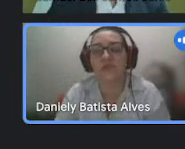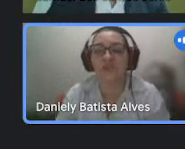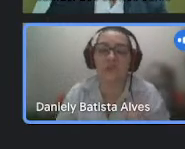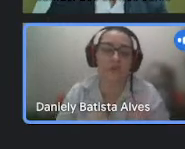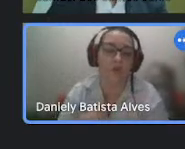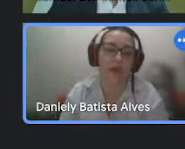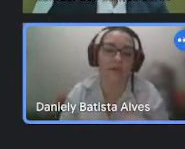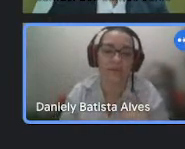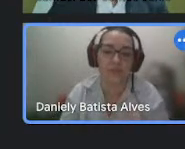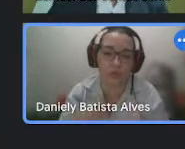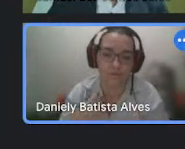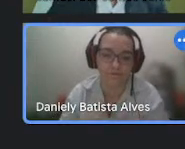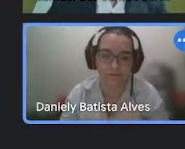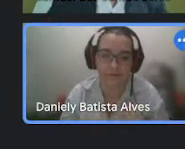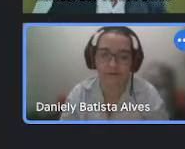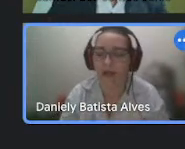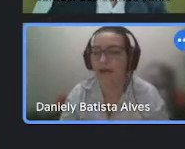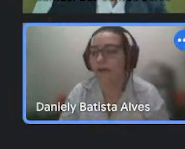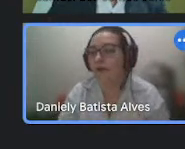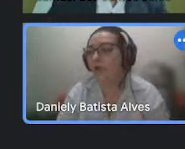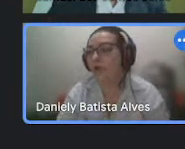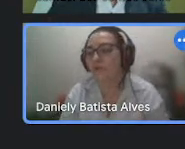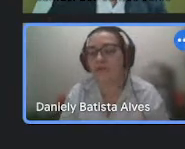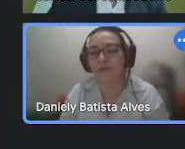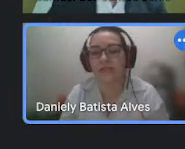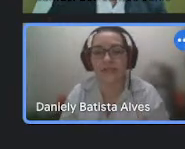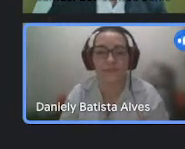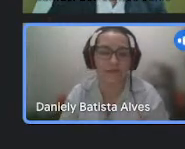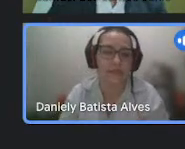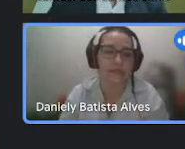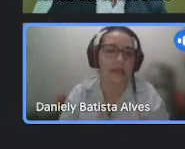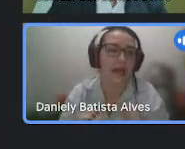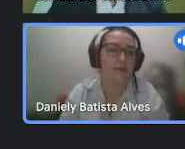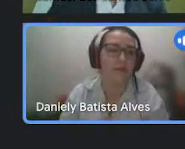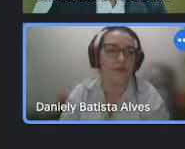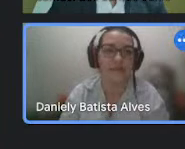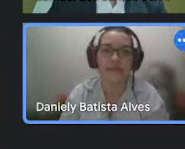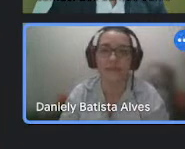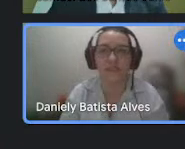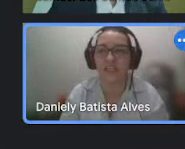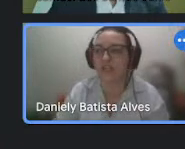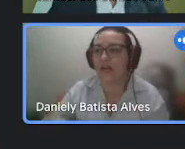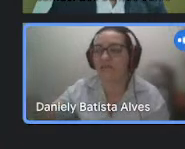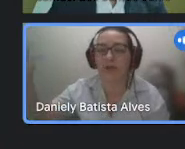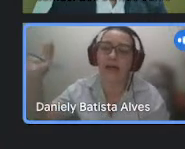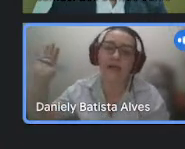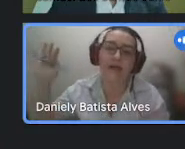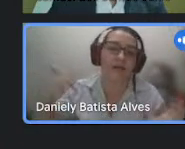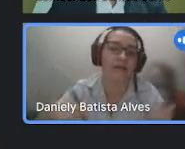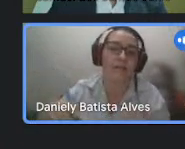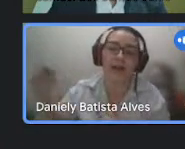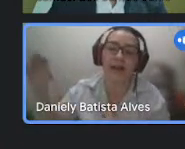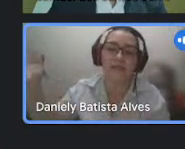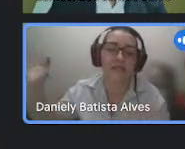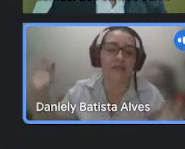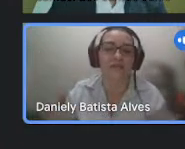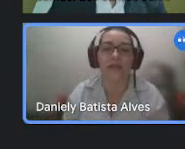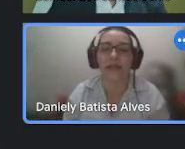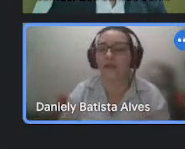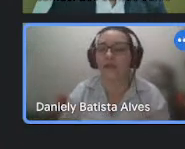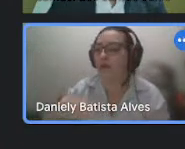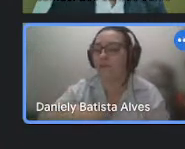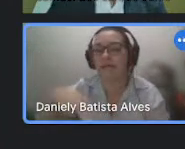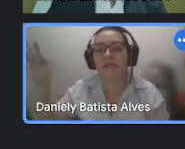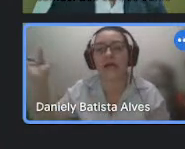essas pessoas? Qualquer pessoa. Tá? Onde eu vou fazer essa pesquisa? Ah, eu vou fazer essa pesquisa? Ah, vou lá na praça, ali em